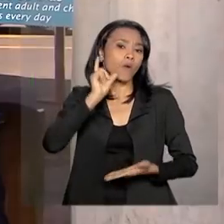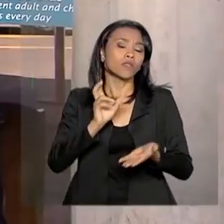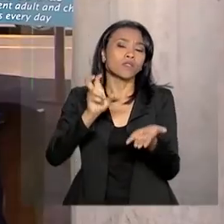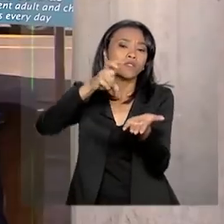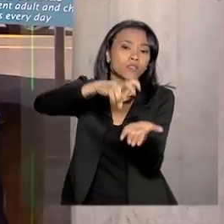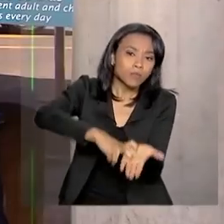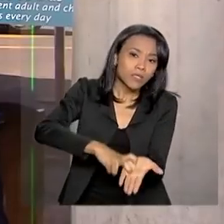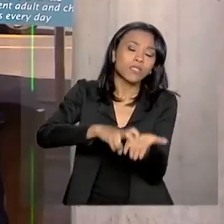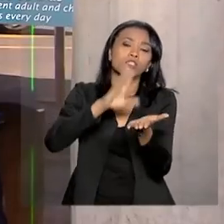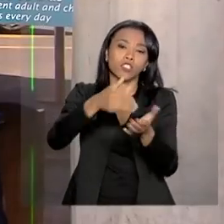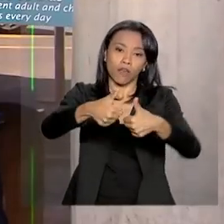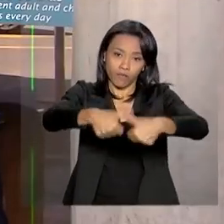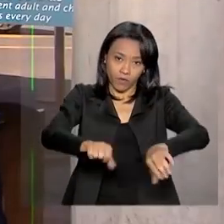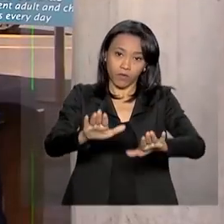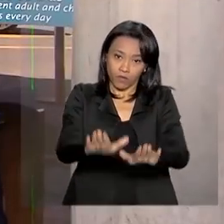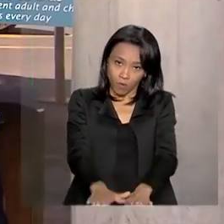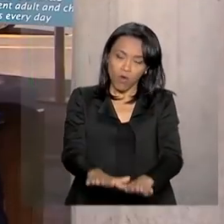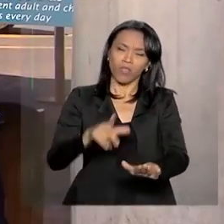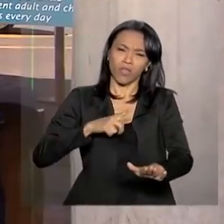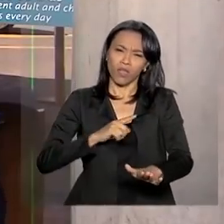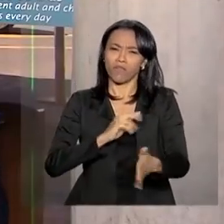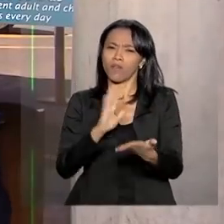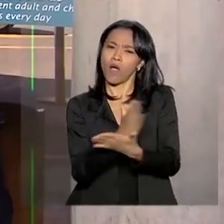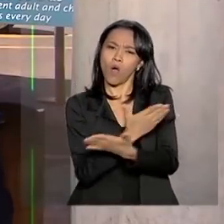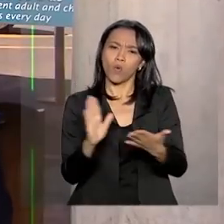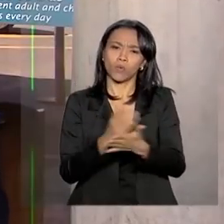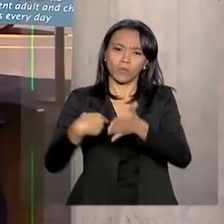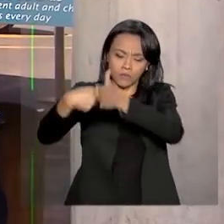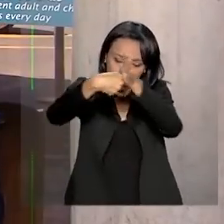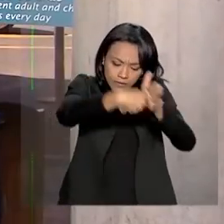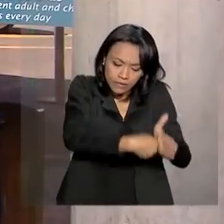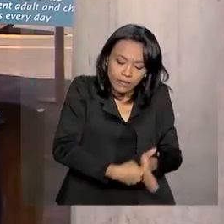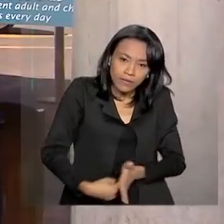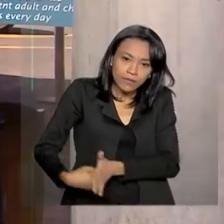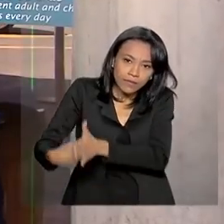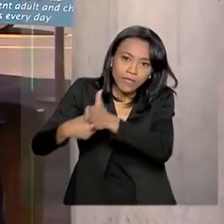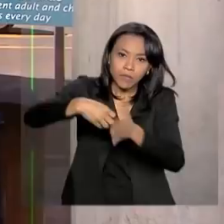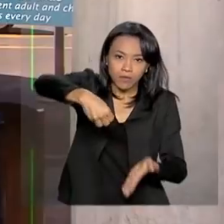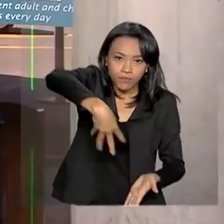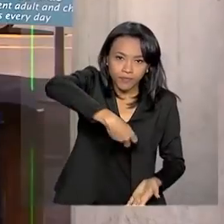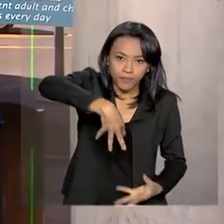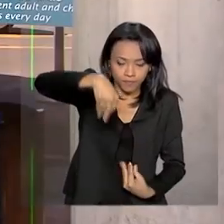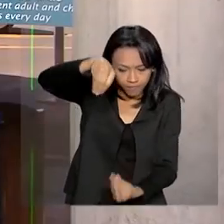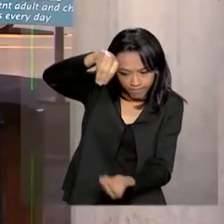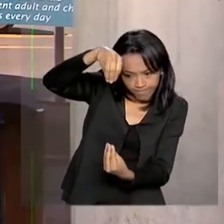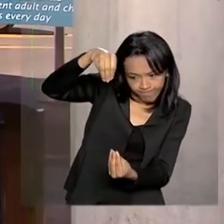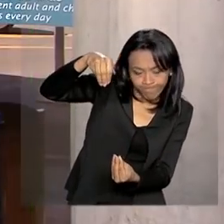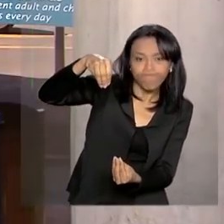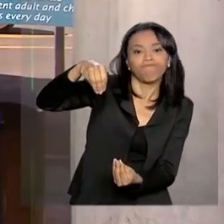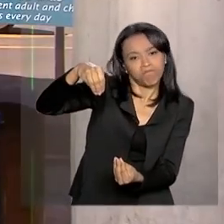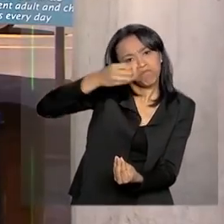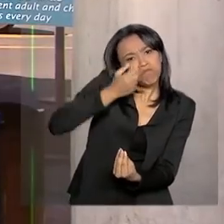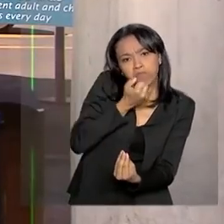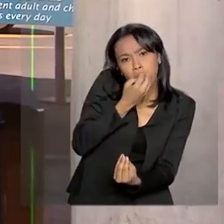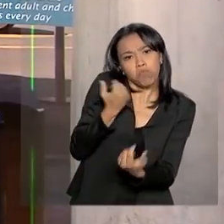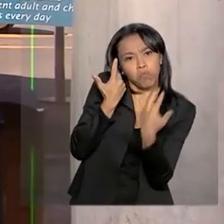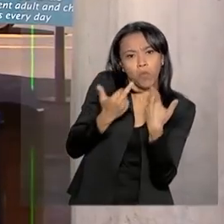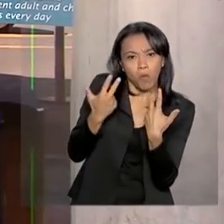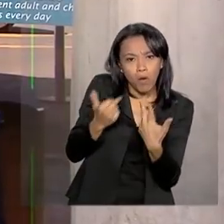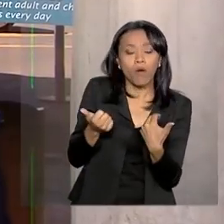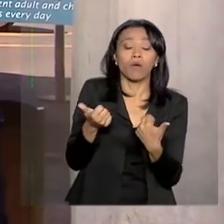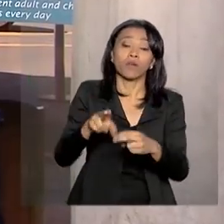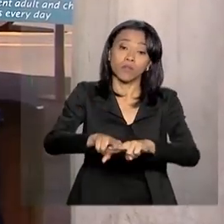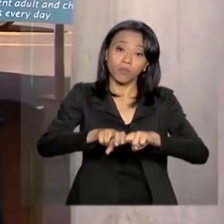manhã, se internou, passou por alguns exames laboratoriais e também de imagens, exames que apresentaram resultados normais e, por isso,